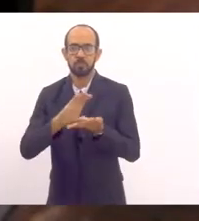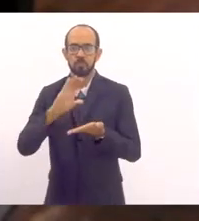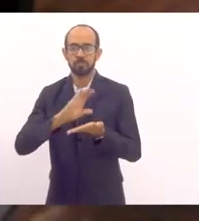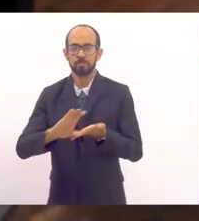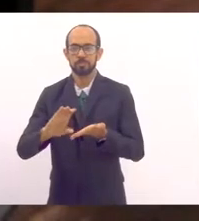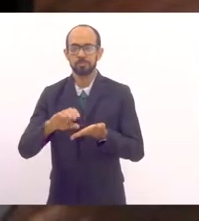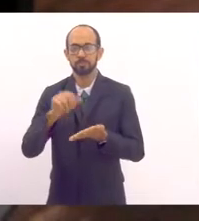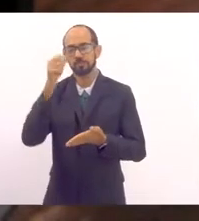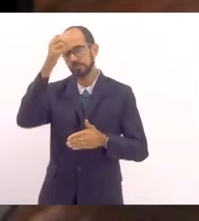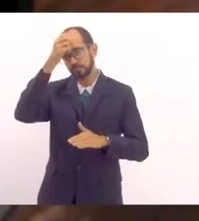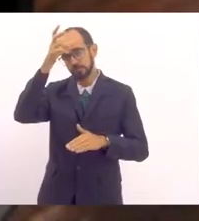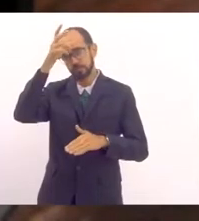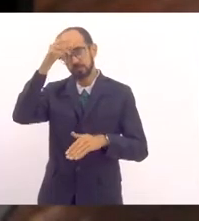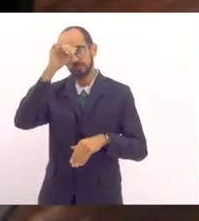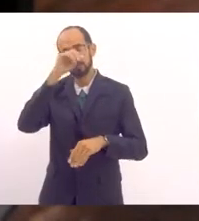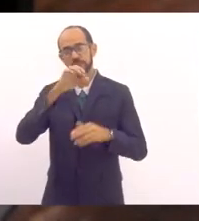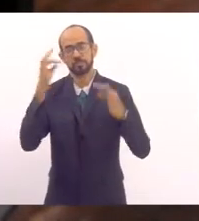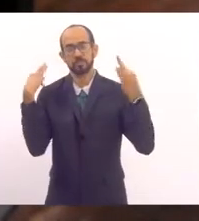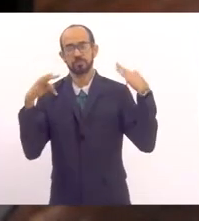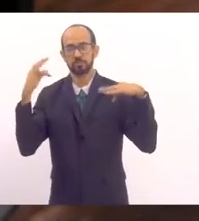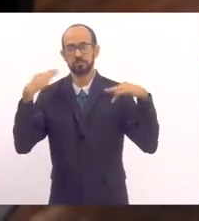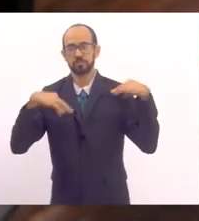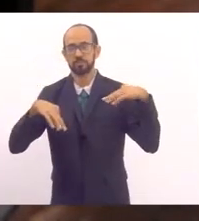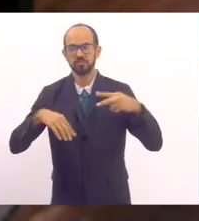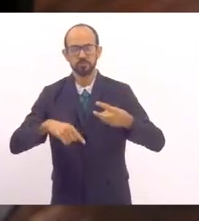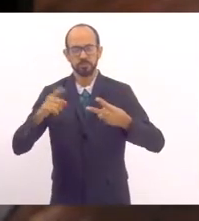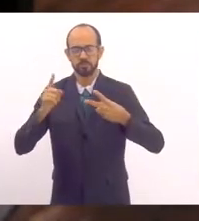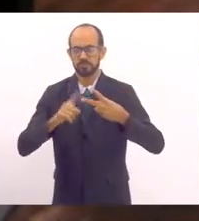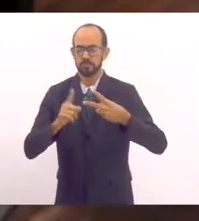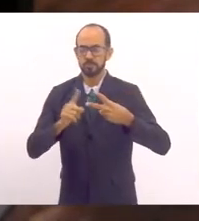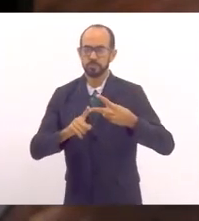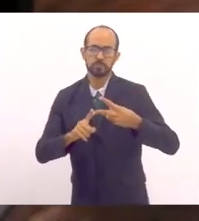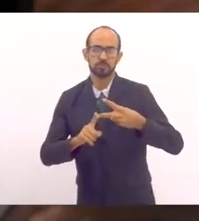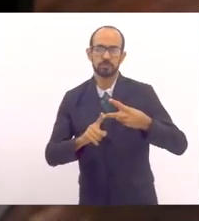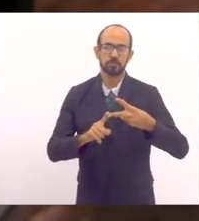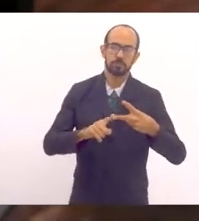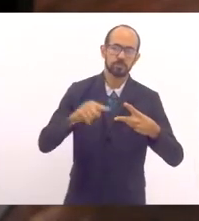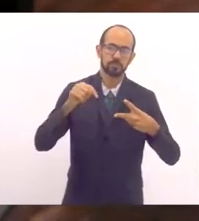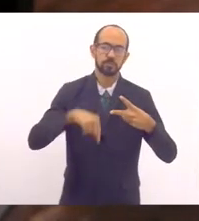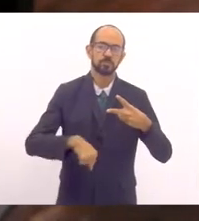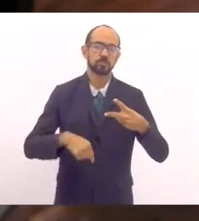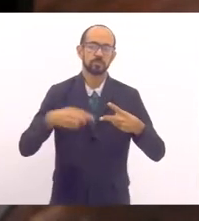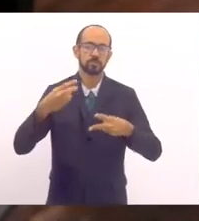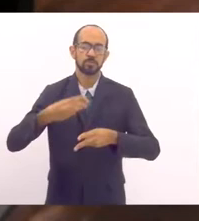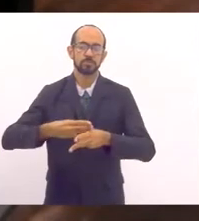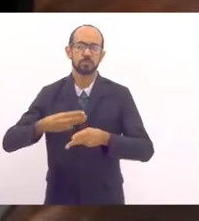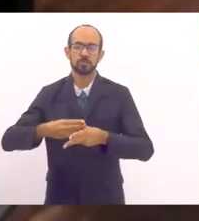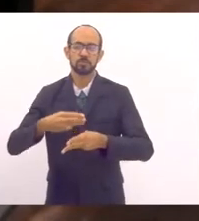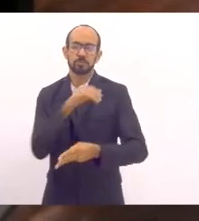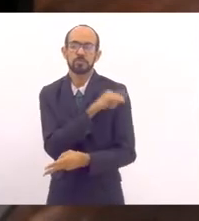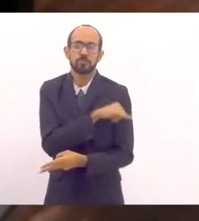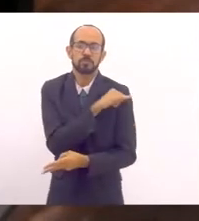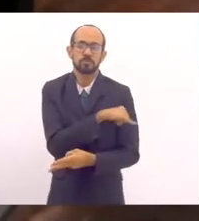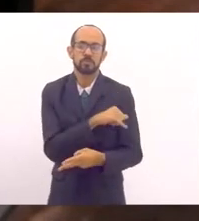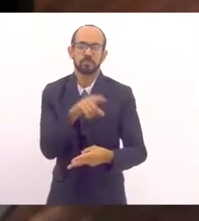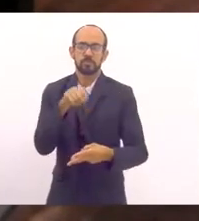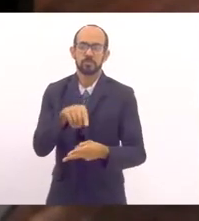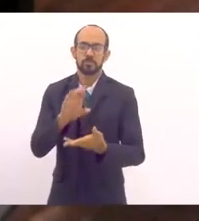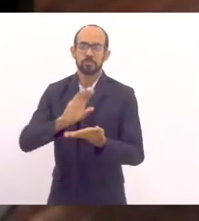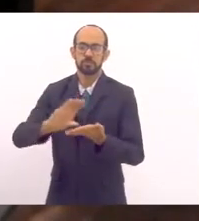Municipal de Turismo. Qual é a segunda maior instância de turismo aqui no na cidade do Rio de Janeiro? É o